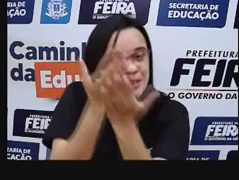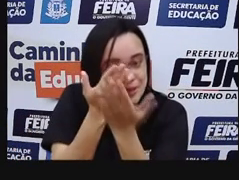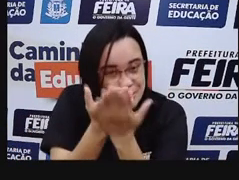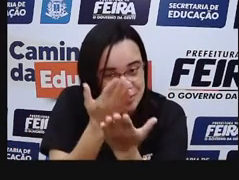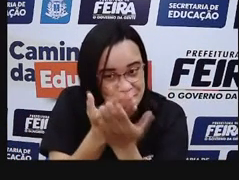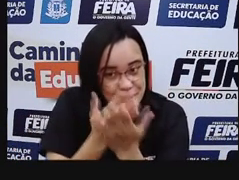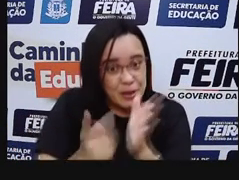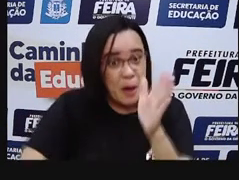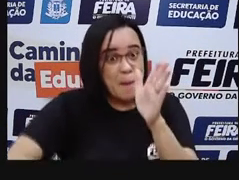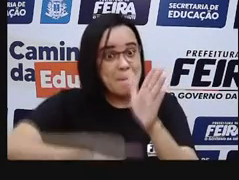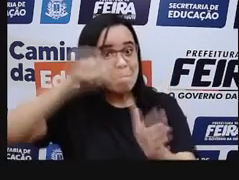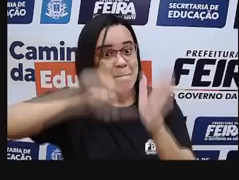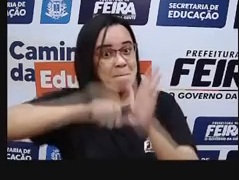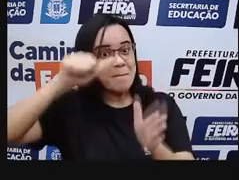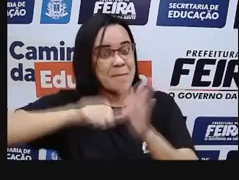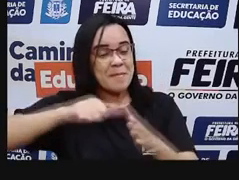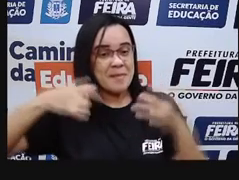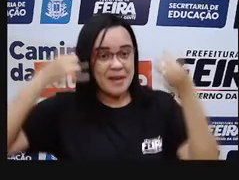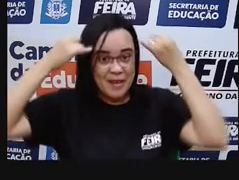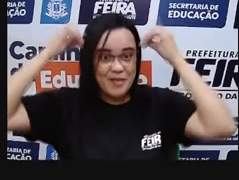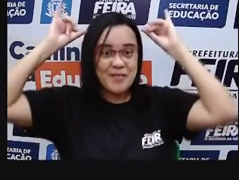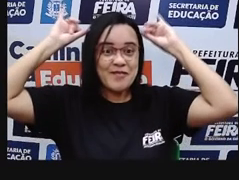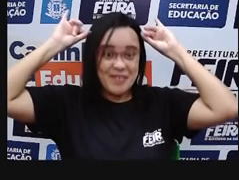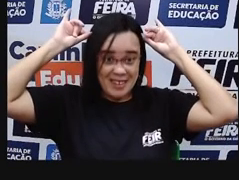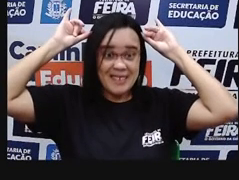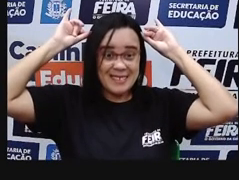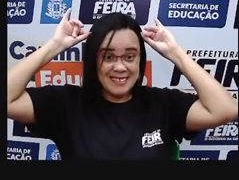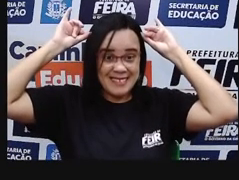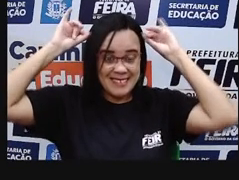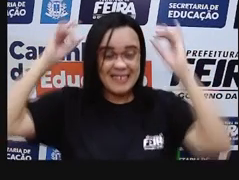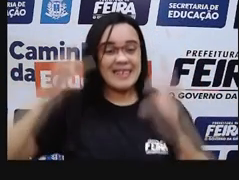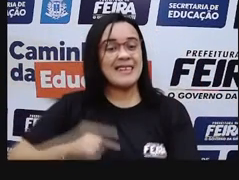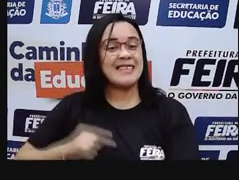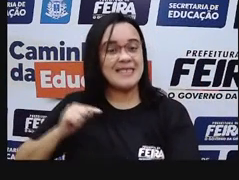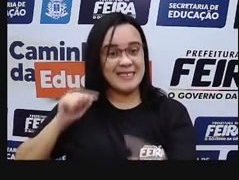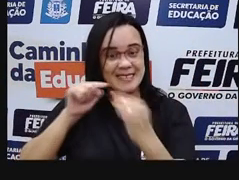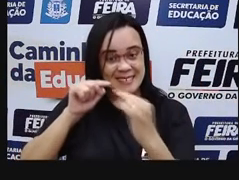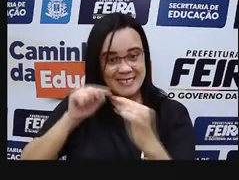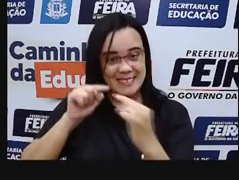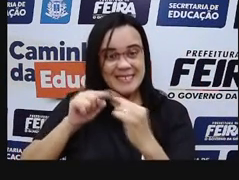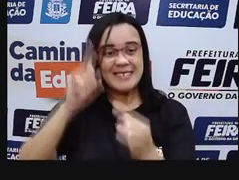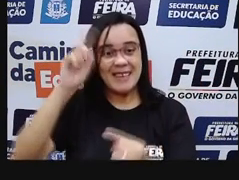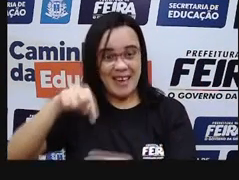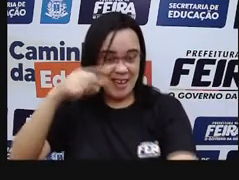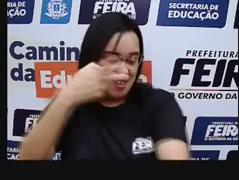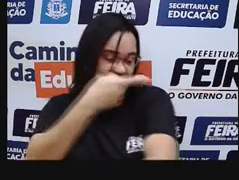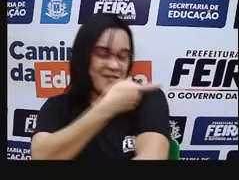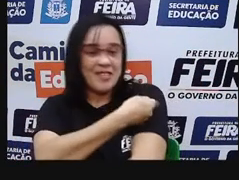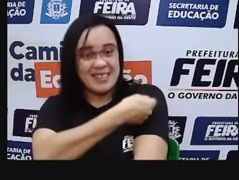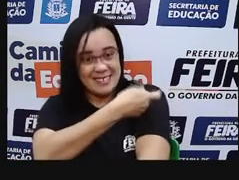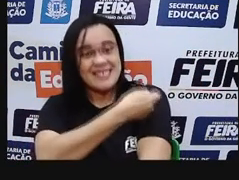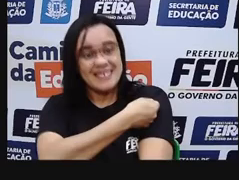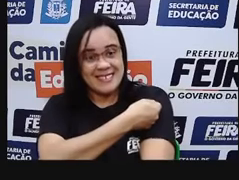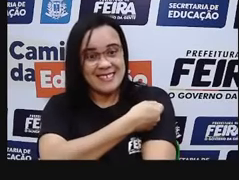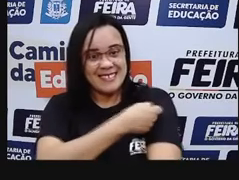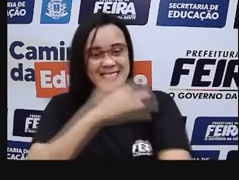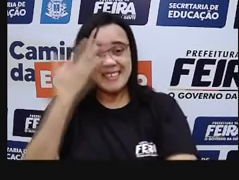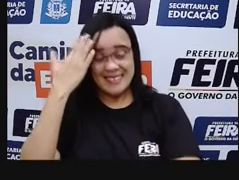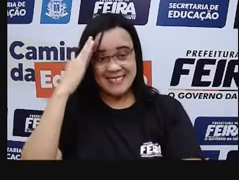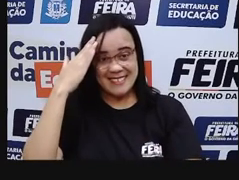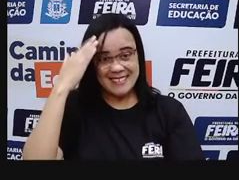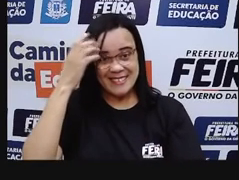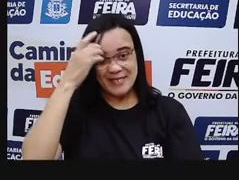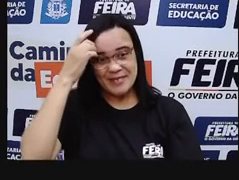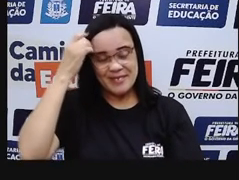que nós hoje temos Assassinas e surge Então a primeira vacina entendido até aqui tranquilo